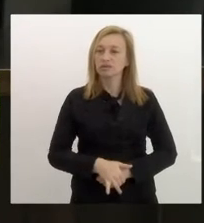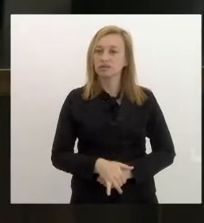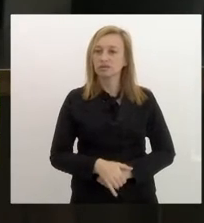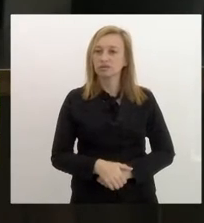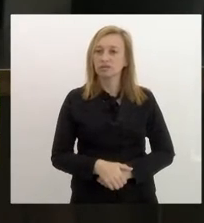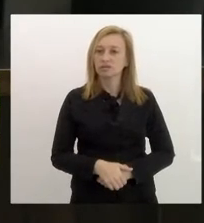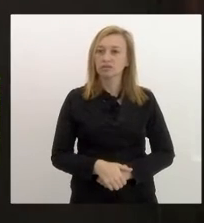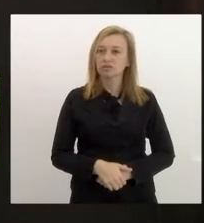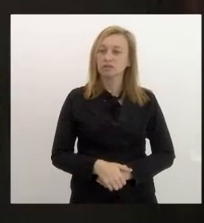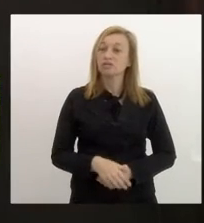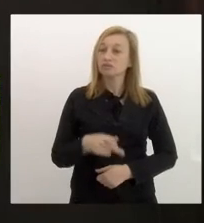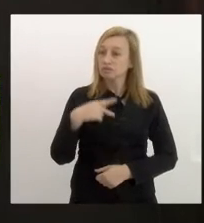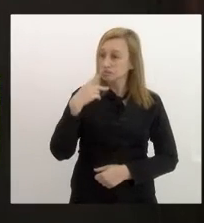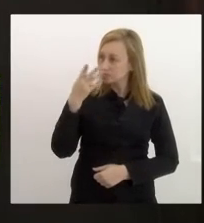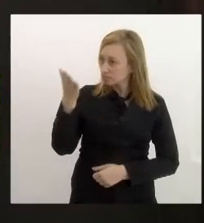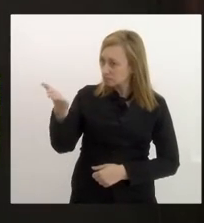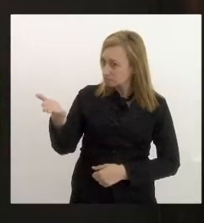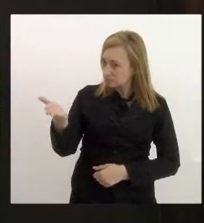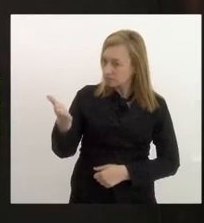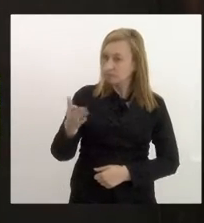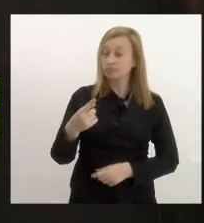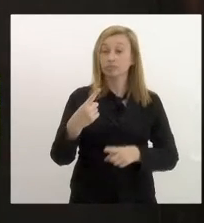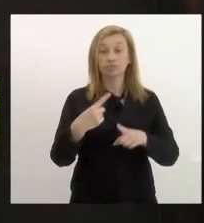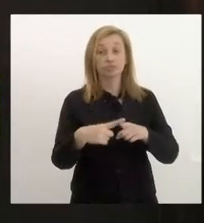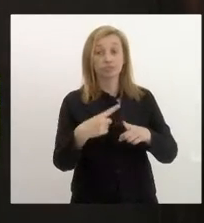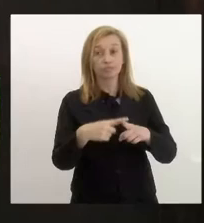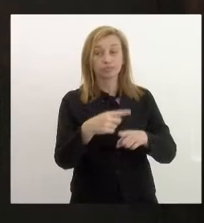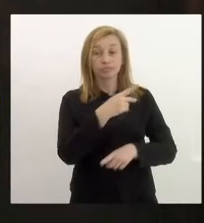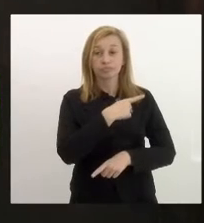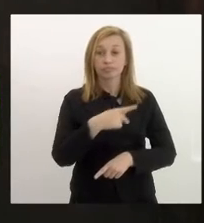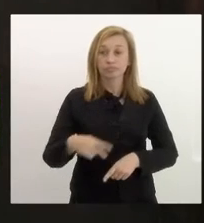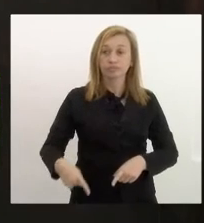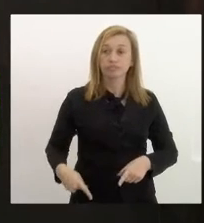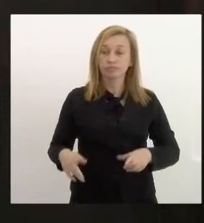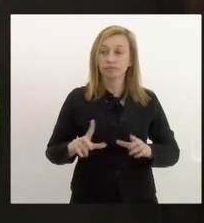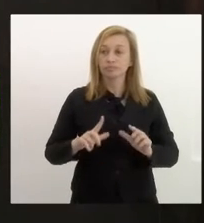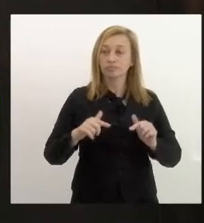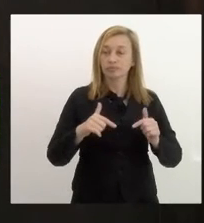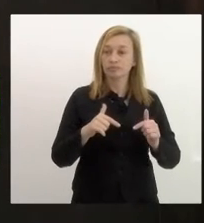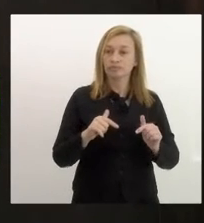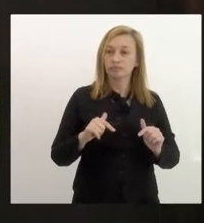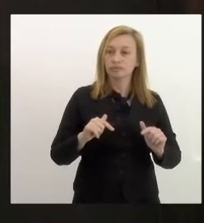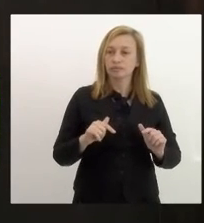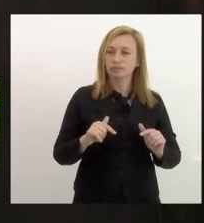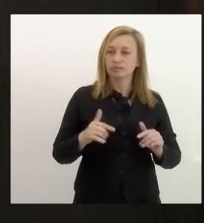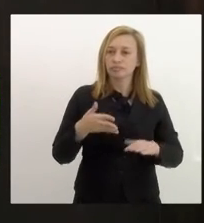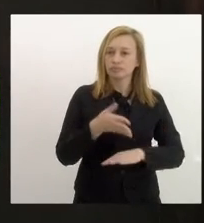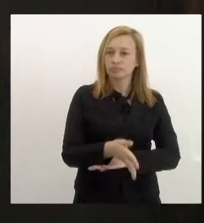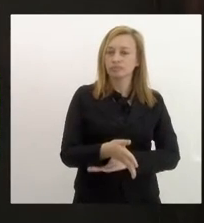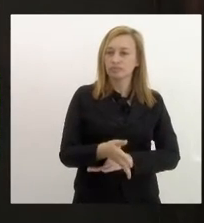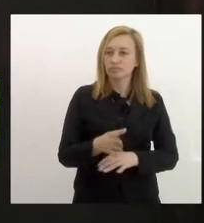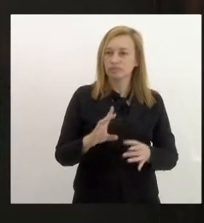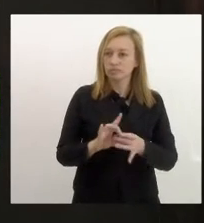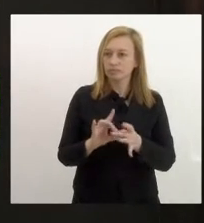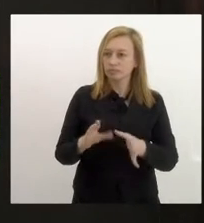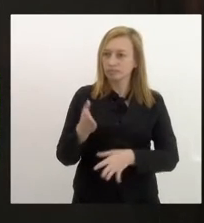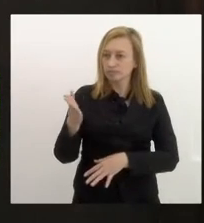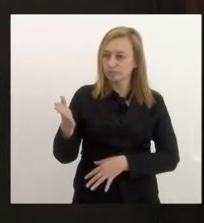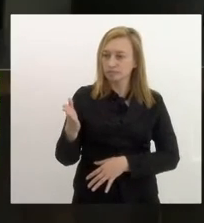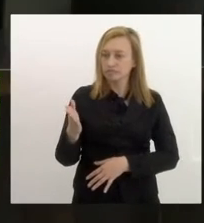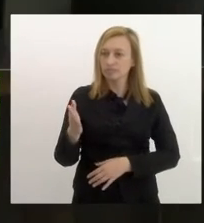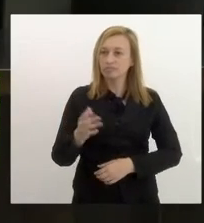faça os comentários porque o presidente chegou então vou dar prioridade aí depois pedi para ele também que